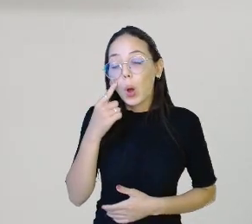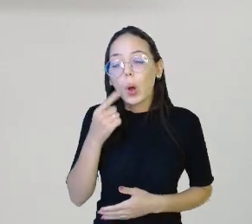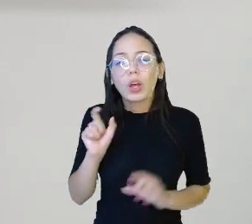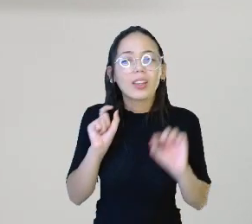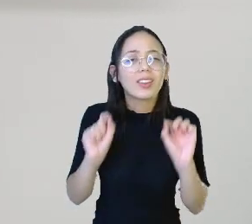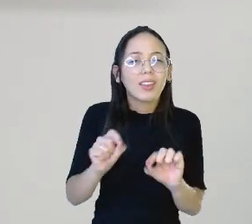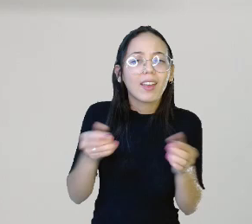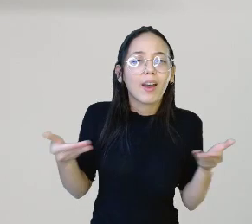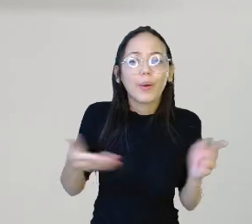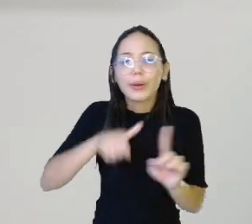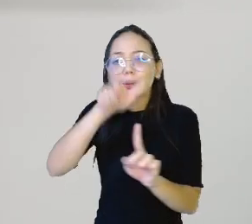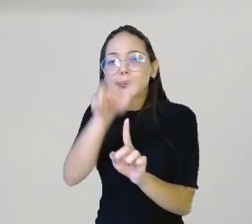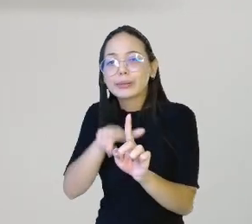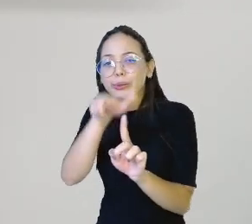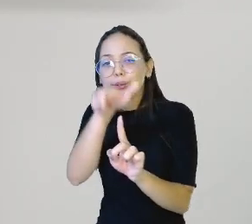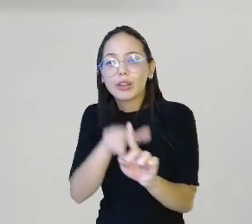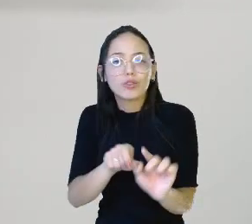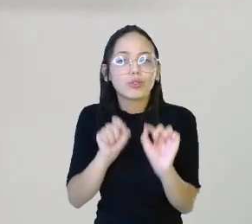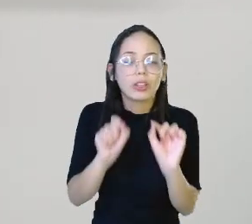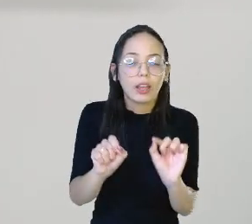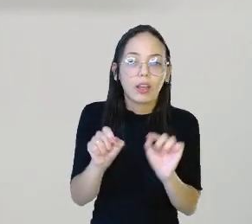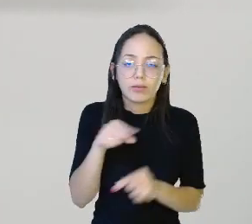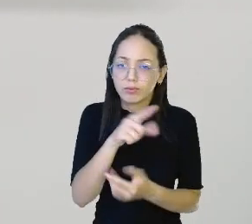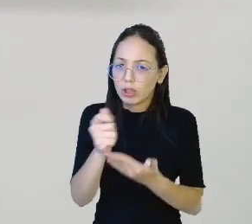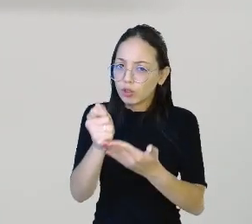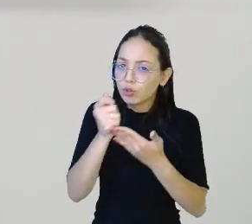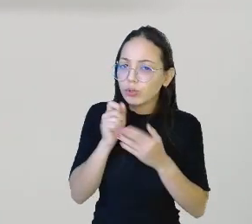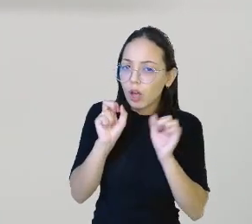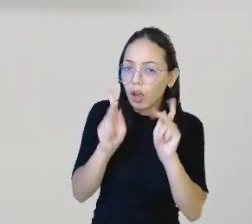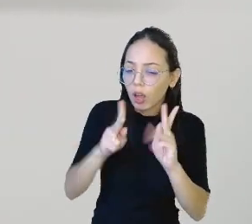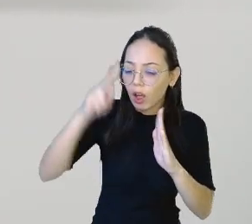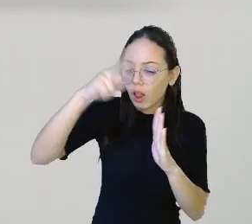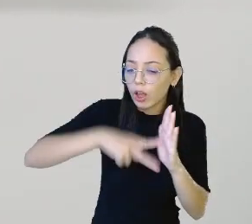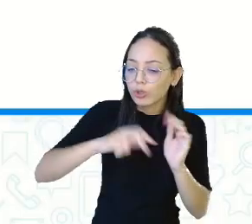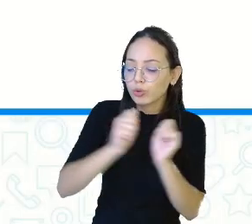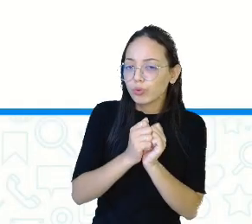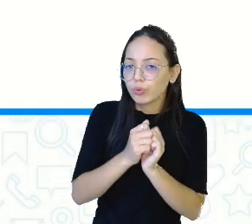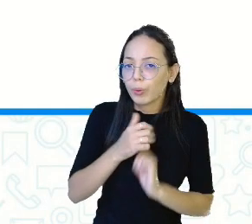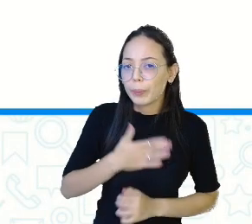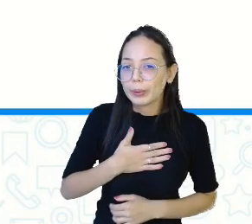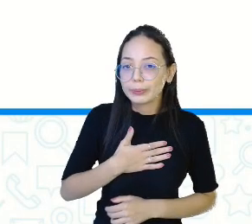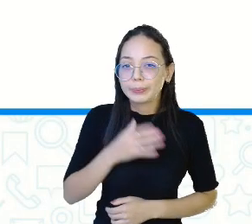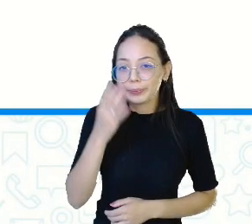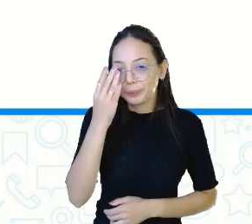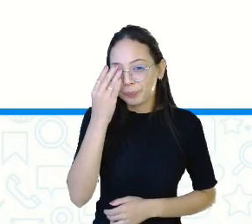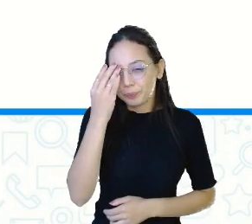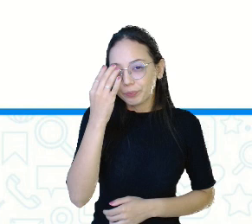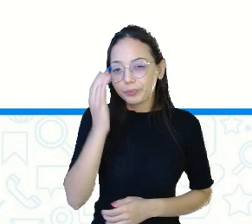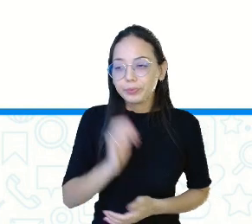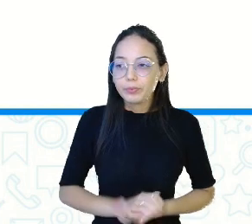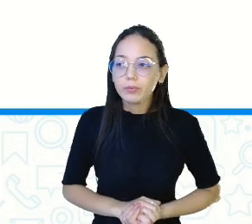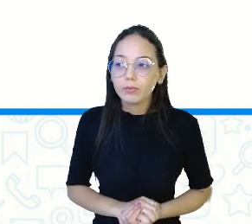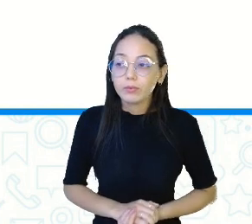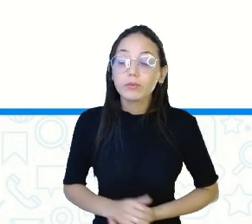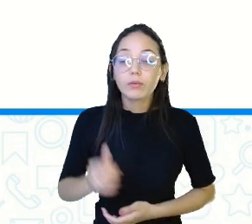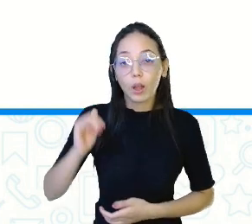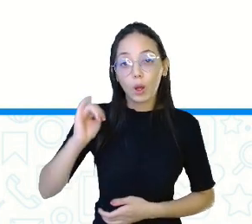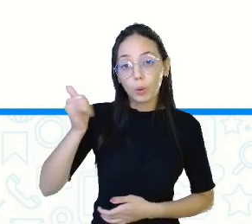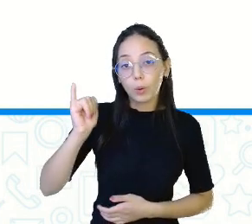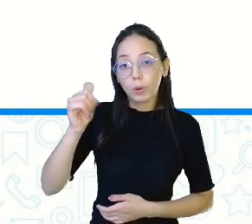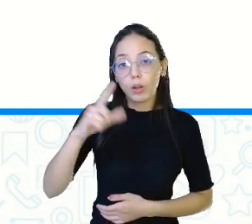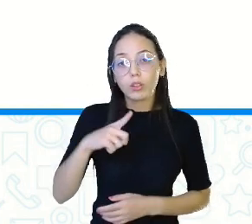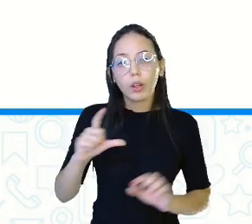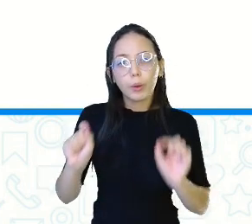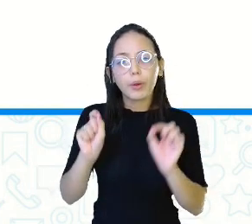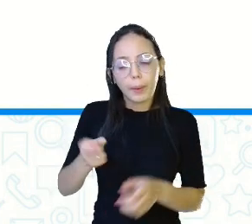as personagens. Você vai me ajudar, não vai? Você vai ler comigo? Então vamos lá. O conto contém